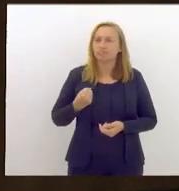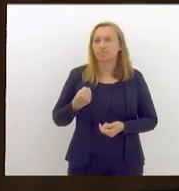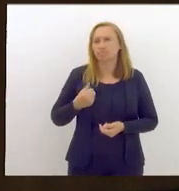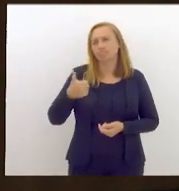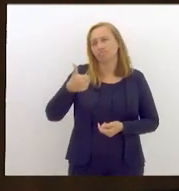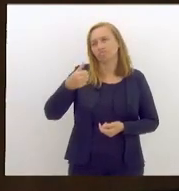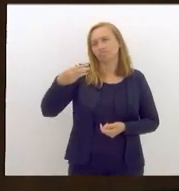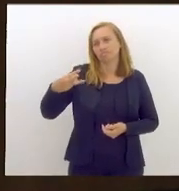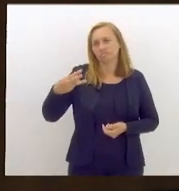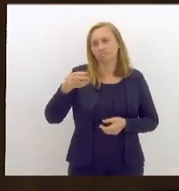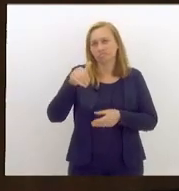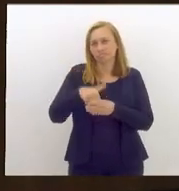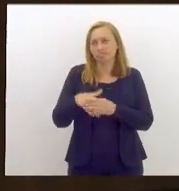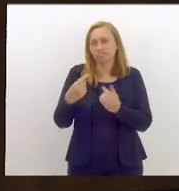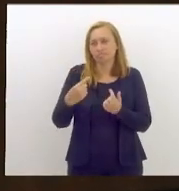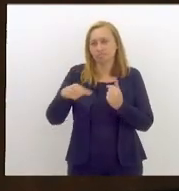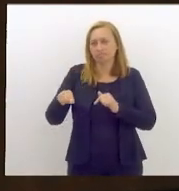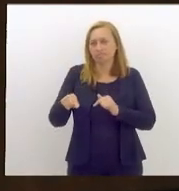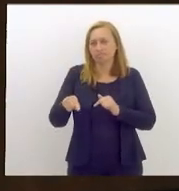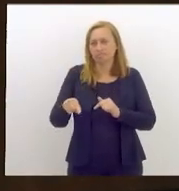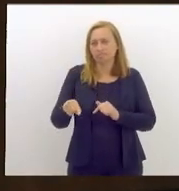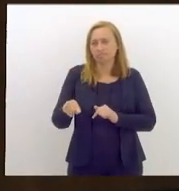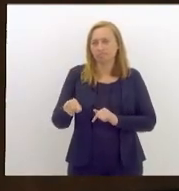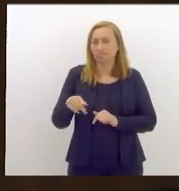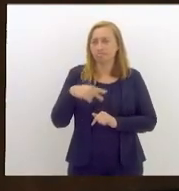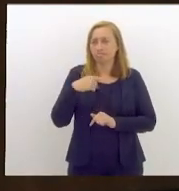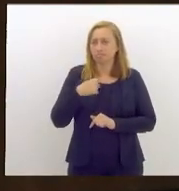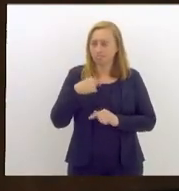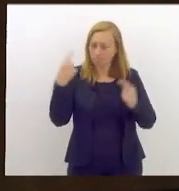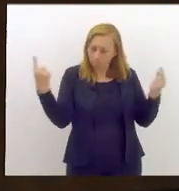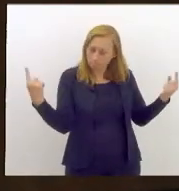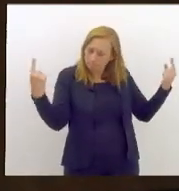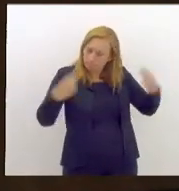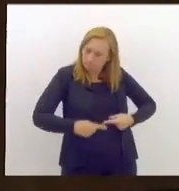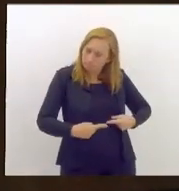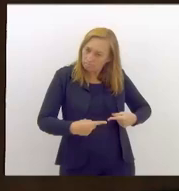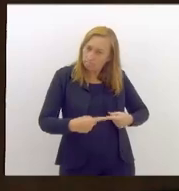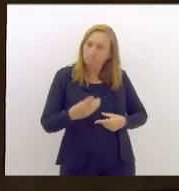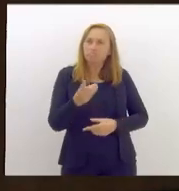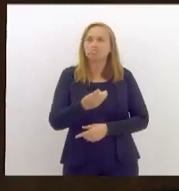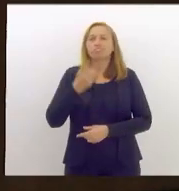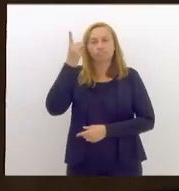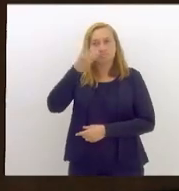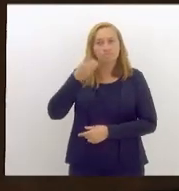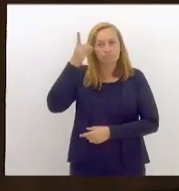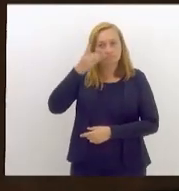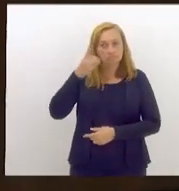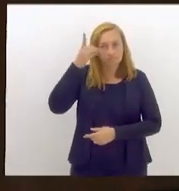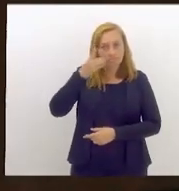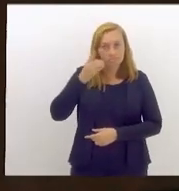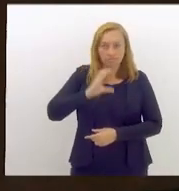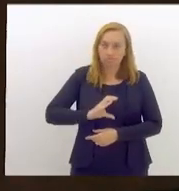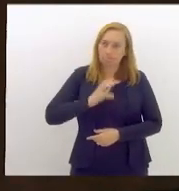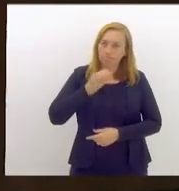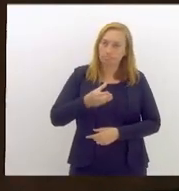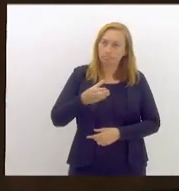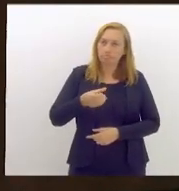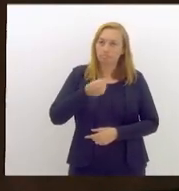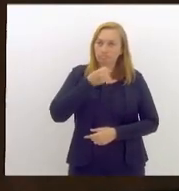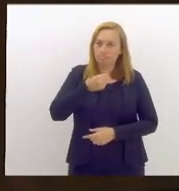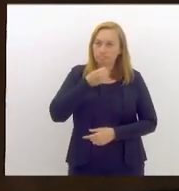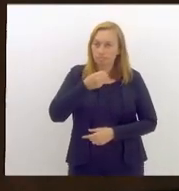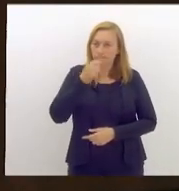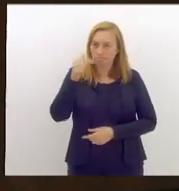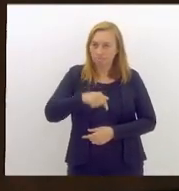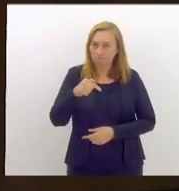13 votos contrários eu faço um desafio aos deputados que foram Valentes no microfone aqui